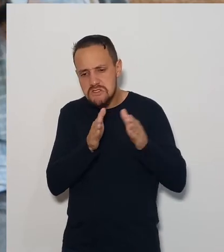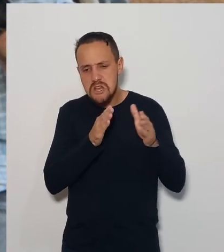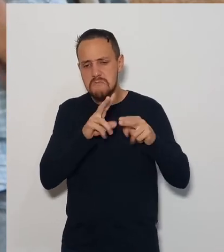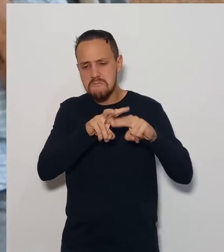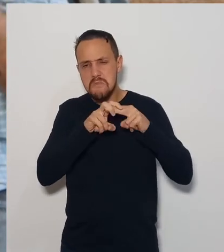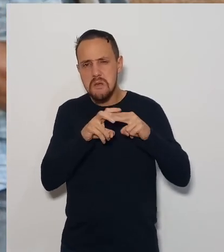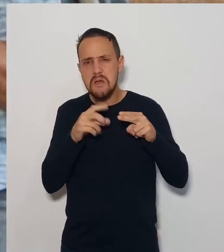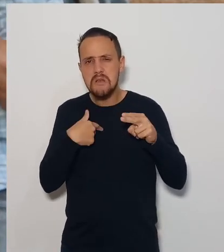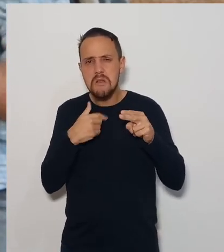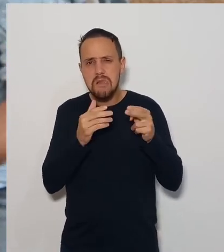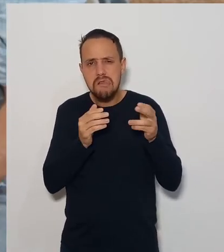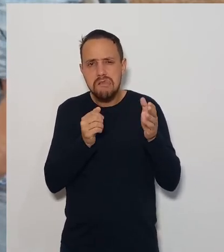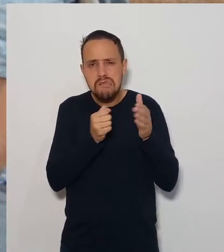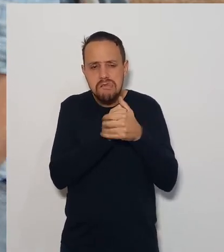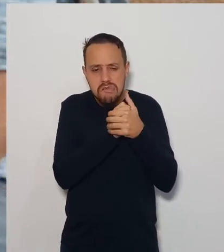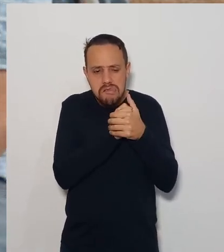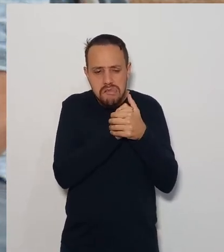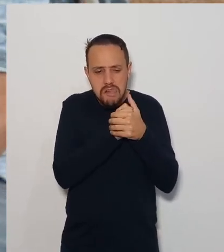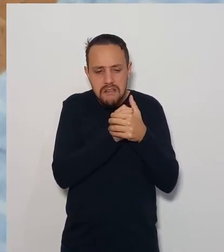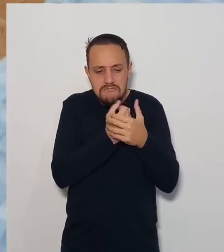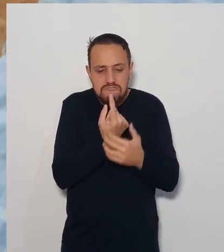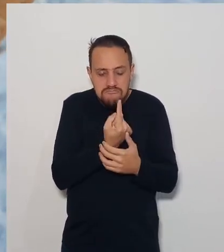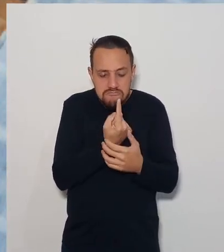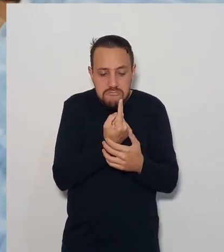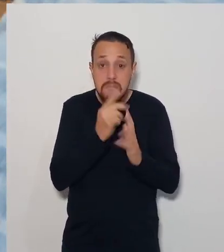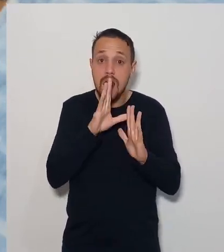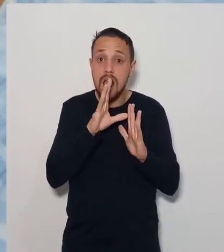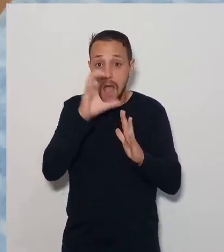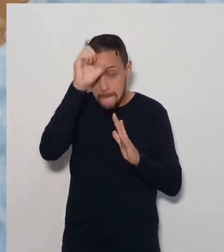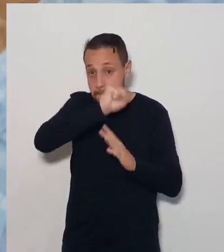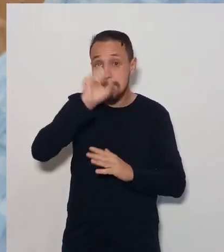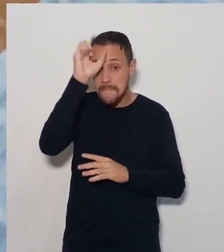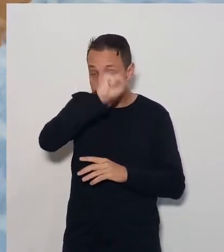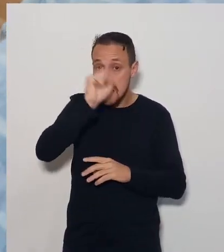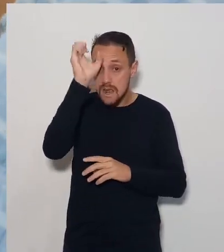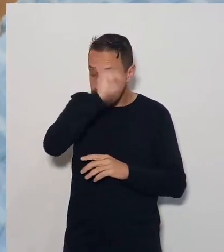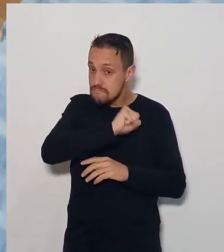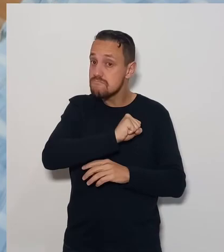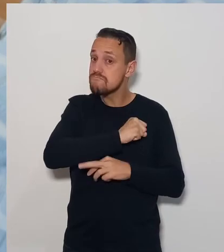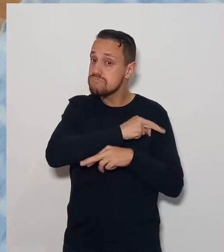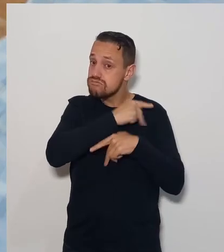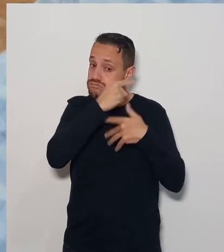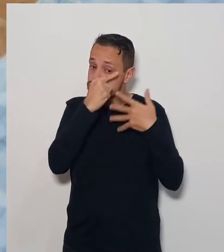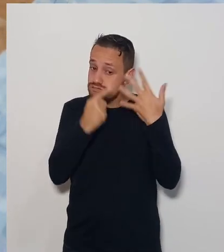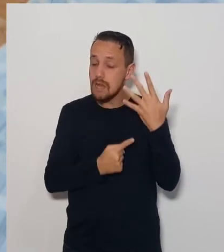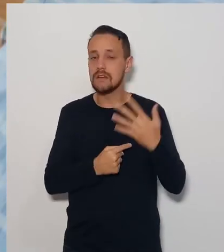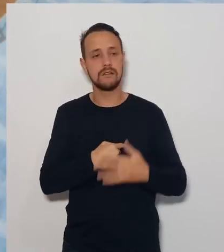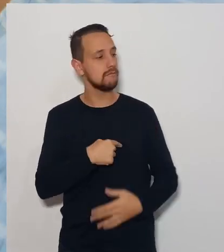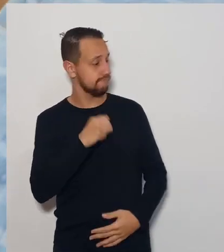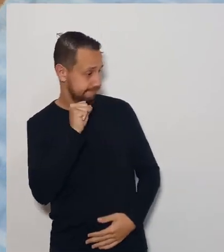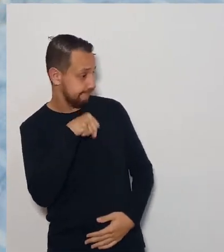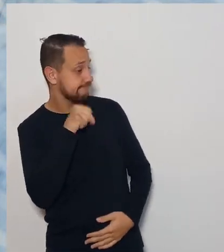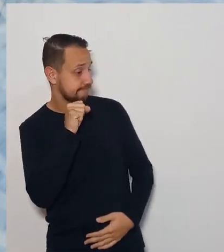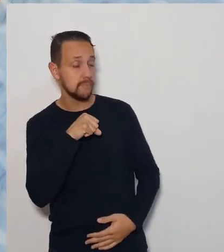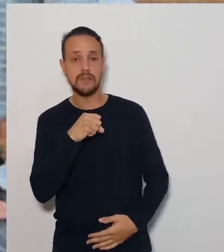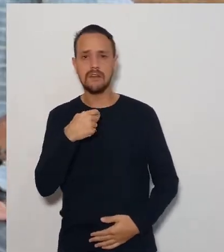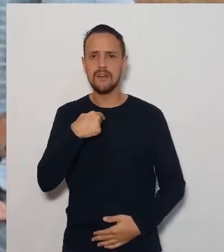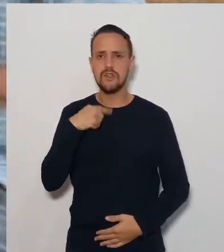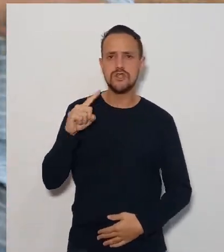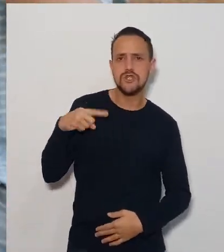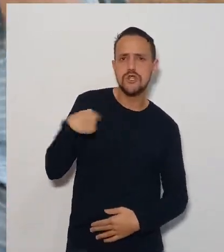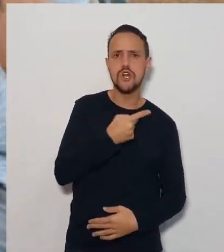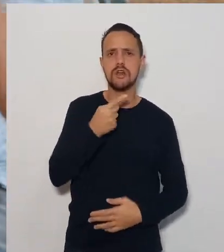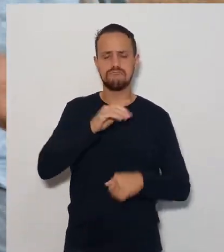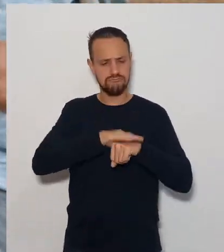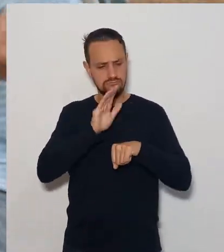gente ter ficado escondidinho, ensinou tanta coisa pra nós, né não? Ensinou. A gente aprendeu a fazer as coisas de um outro jeito. E